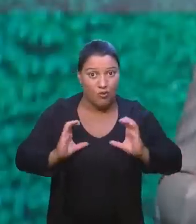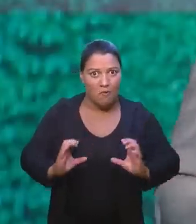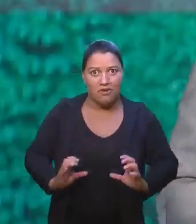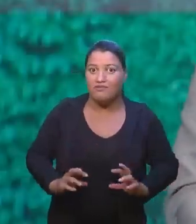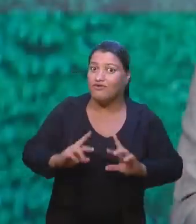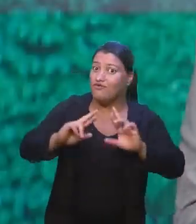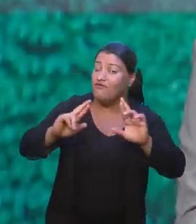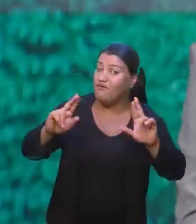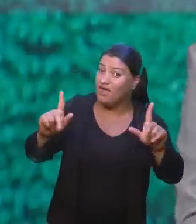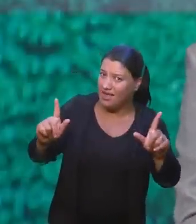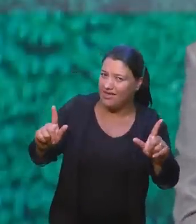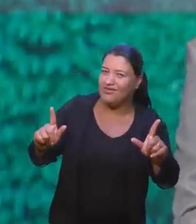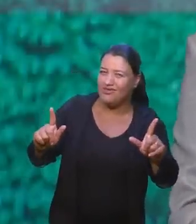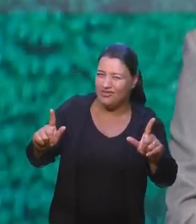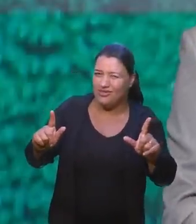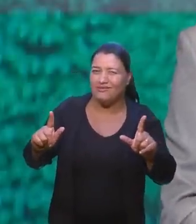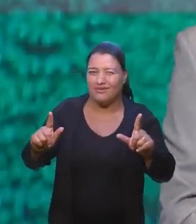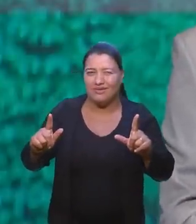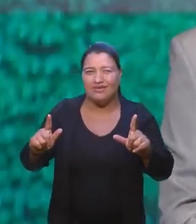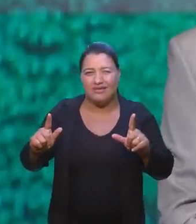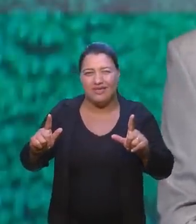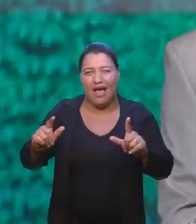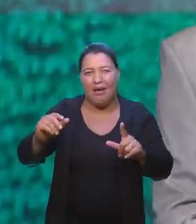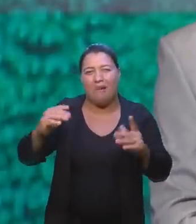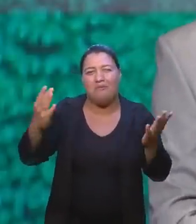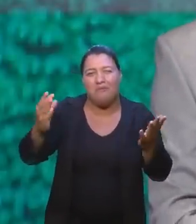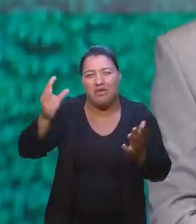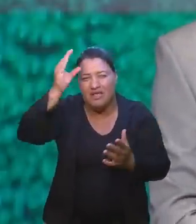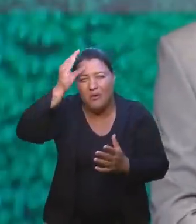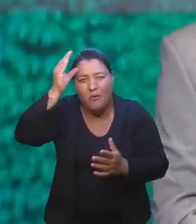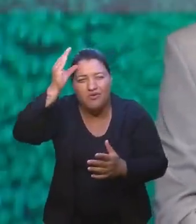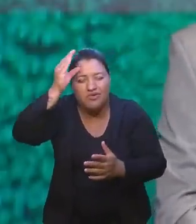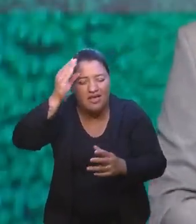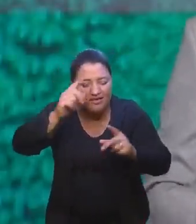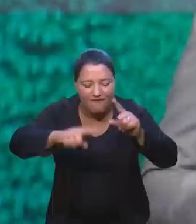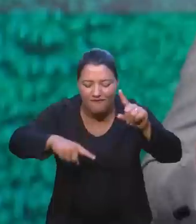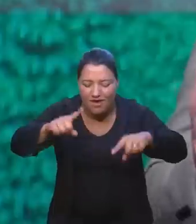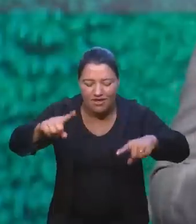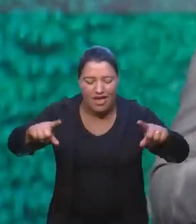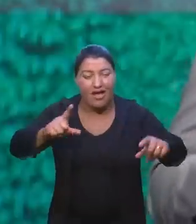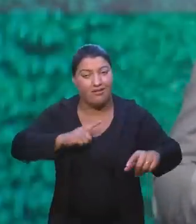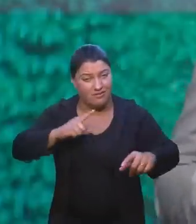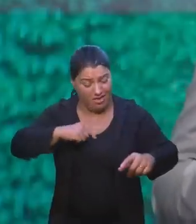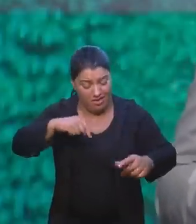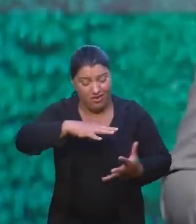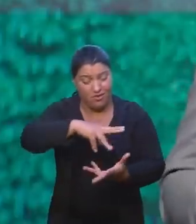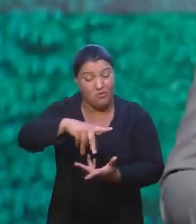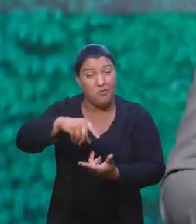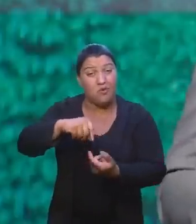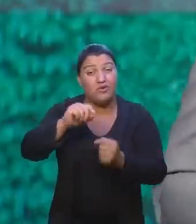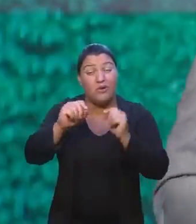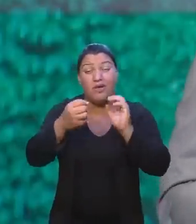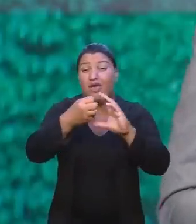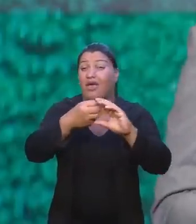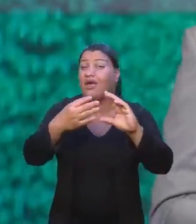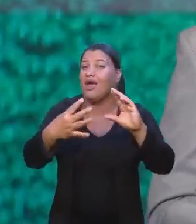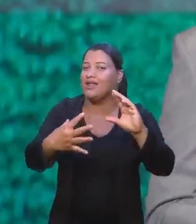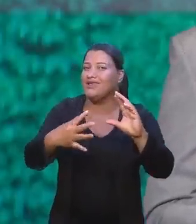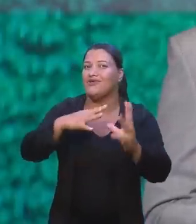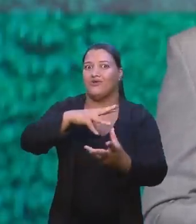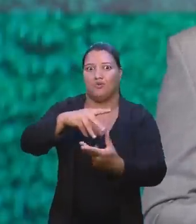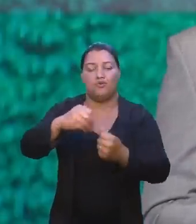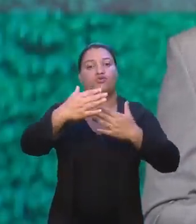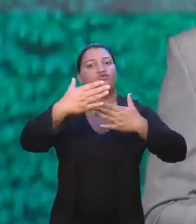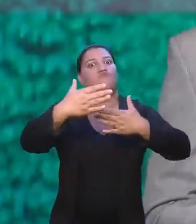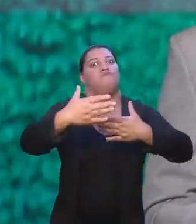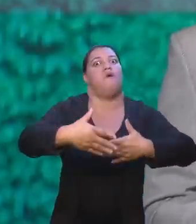comportamento, esses níveis de consciências variados aqui na Terra, que é característica de um mundo de provas